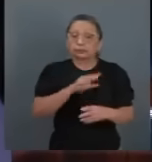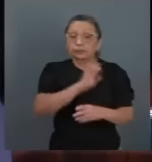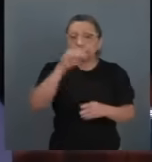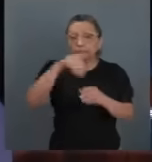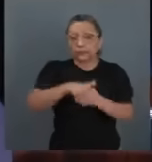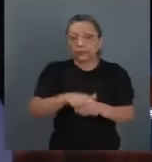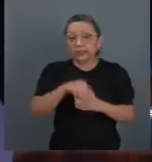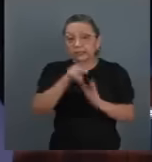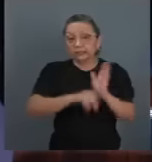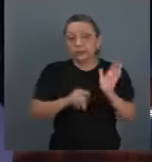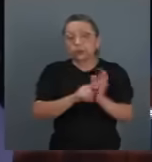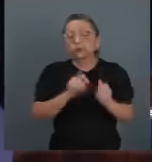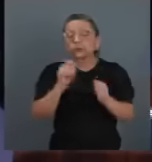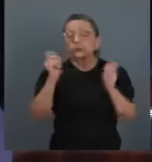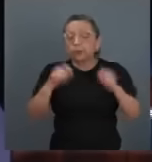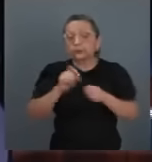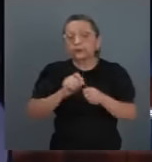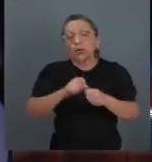faça outros ajustes.